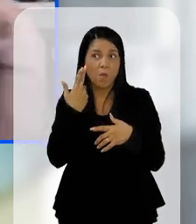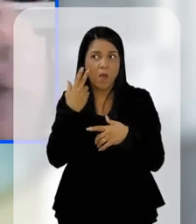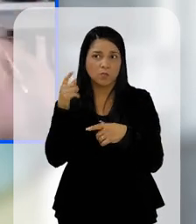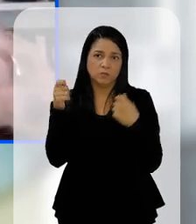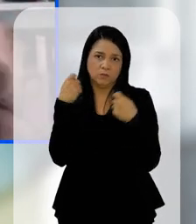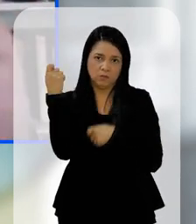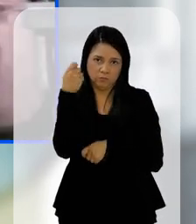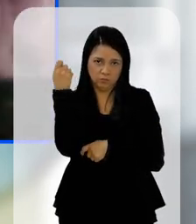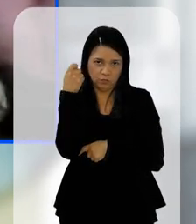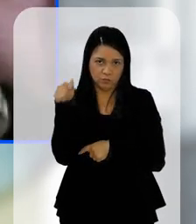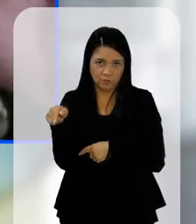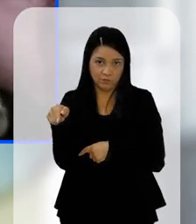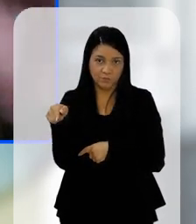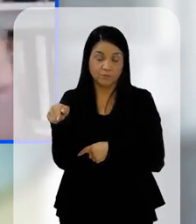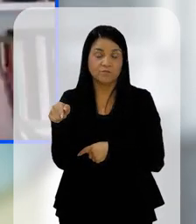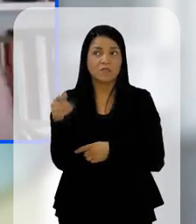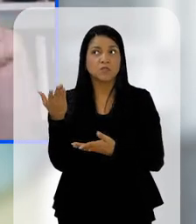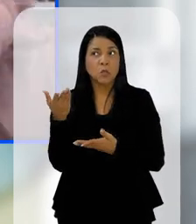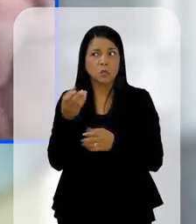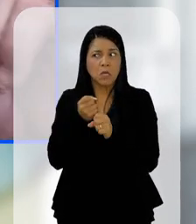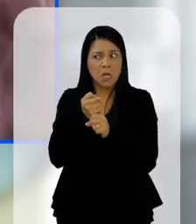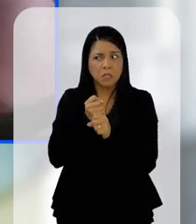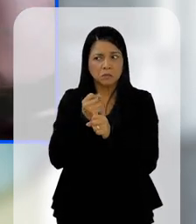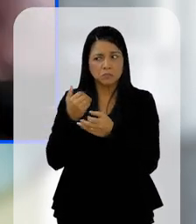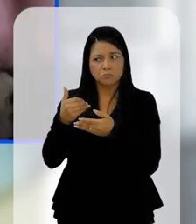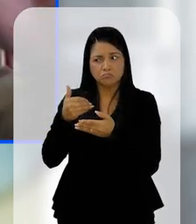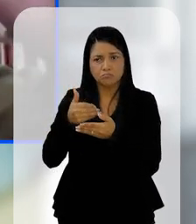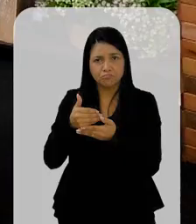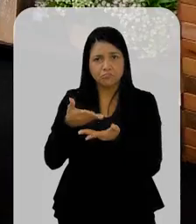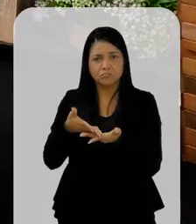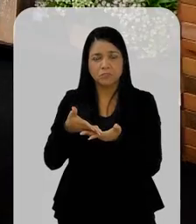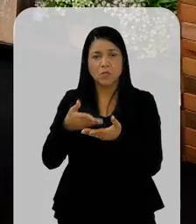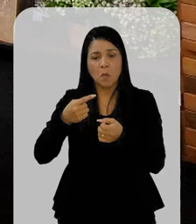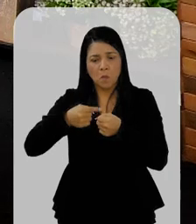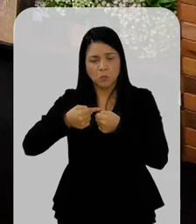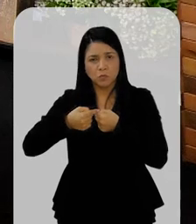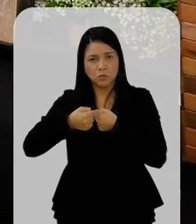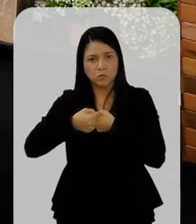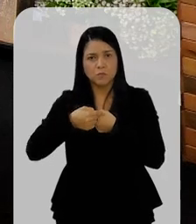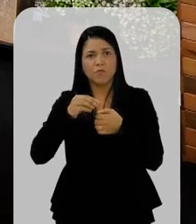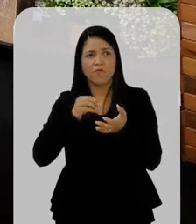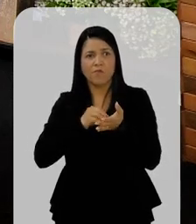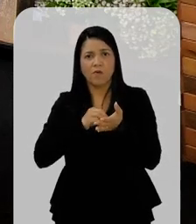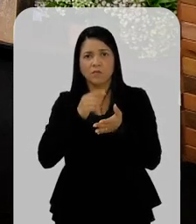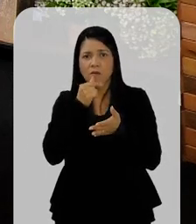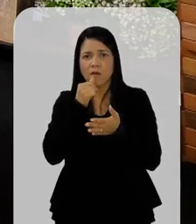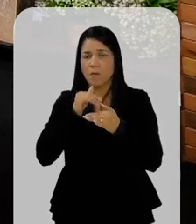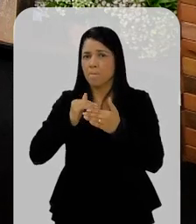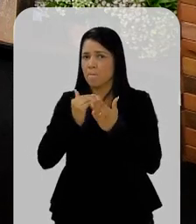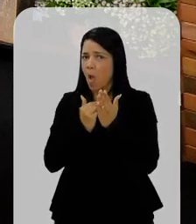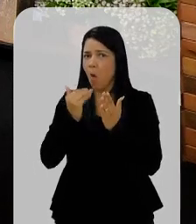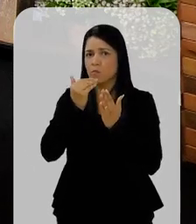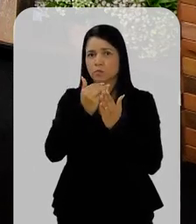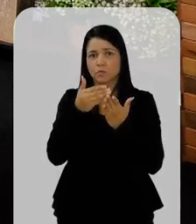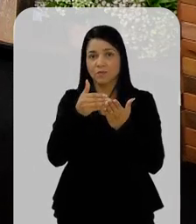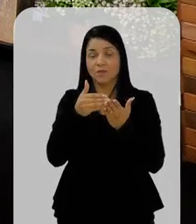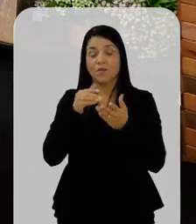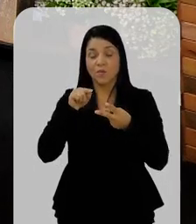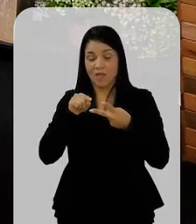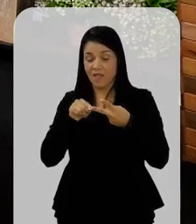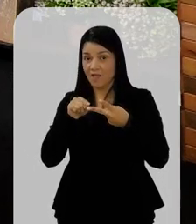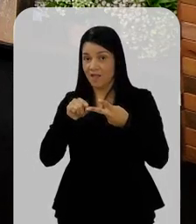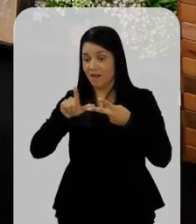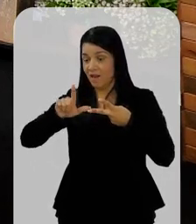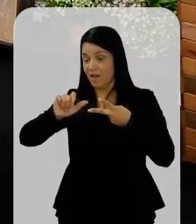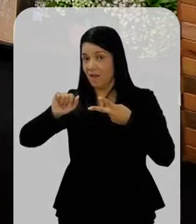no Rio Grande do Sul. Só que, de uns tempos para cá, tem aumentado o número de municípios atingidos com a falta de água. Isso normalmente